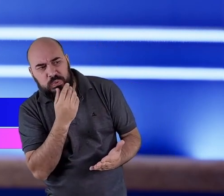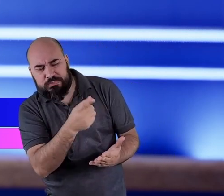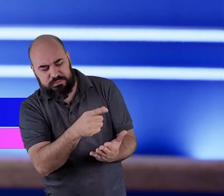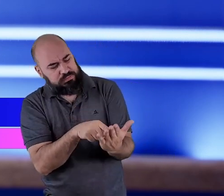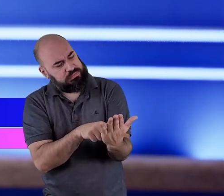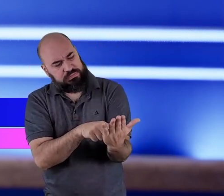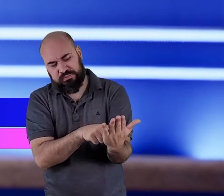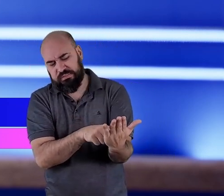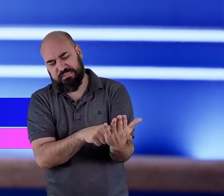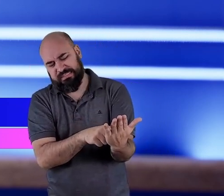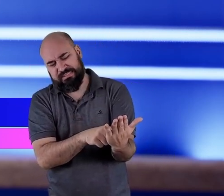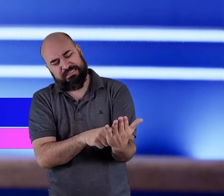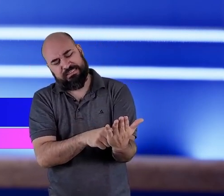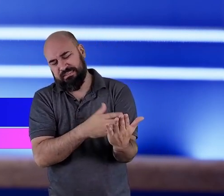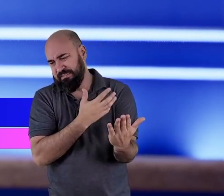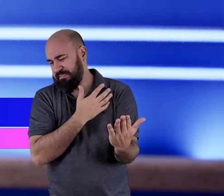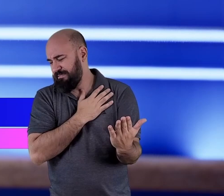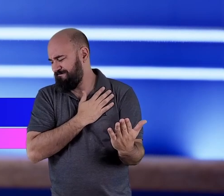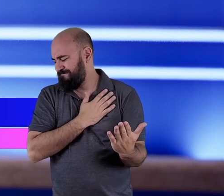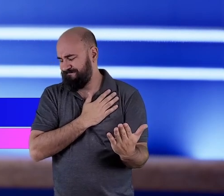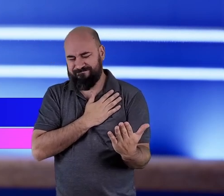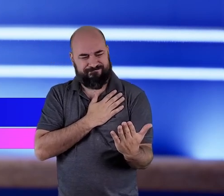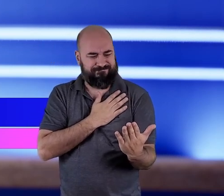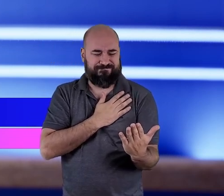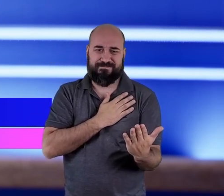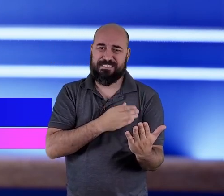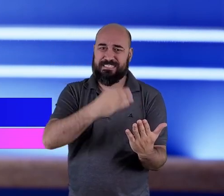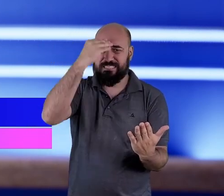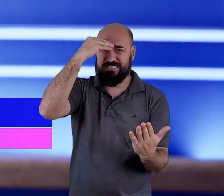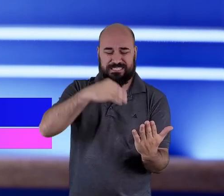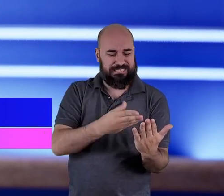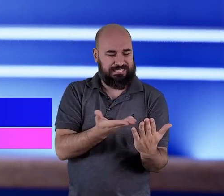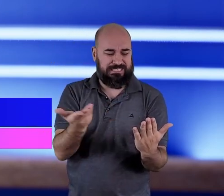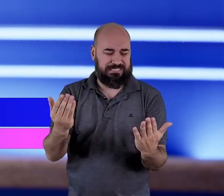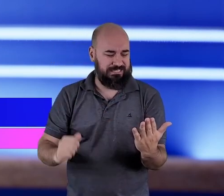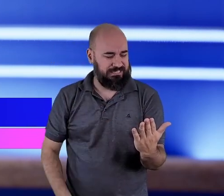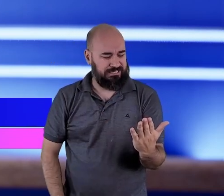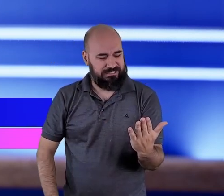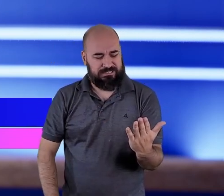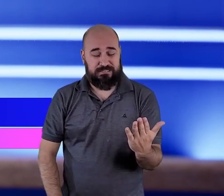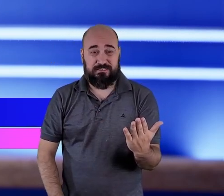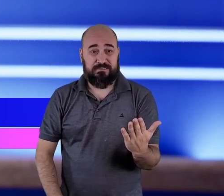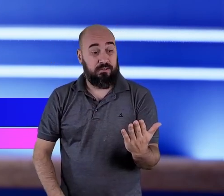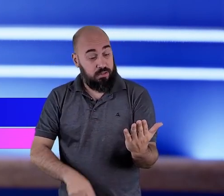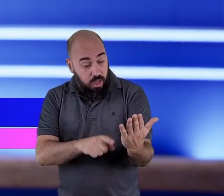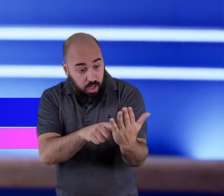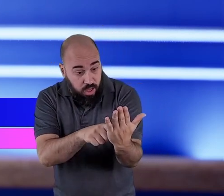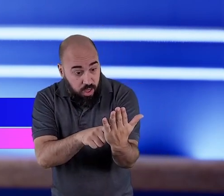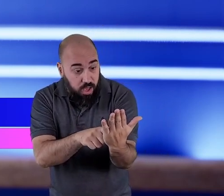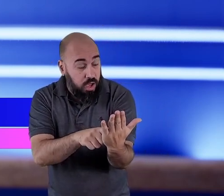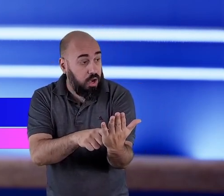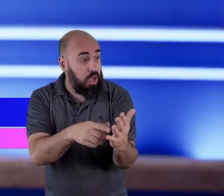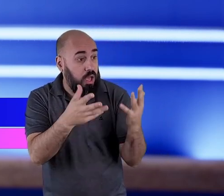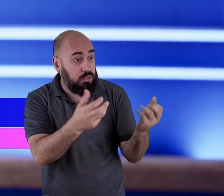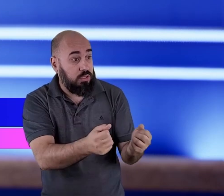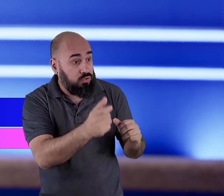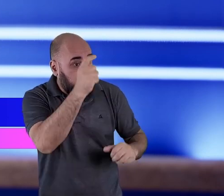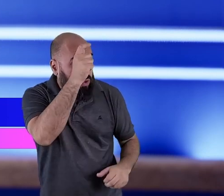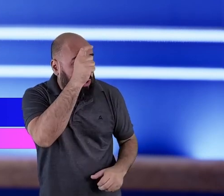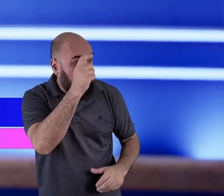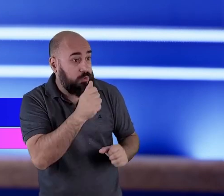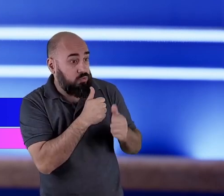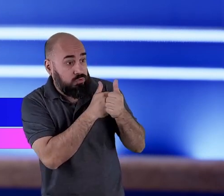julgamento justo. Eu não tenho dúvidas de que todos ficaremos convencidos com as